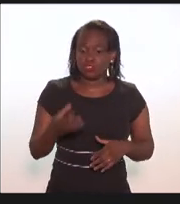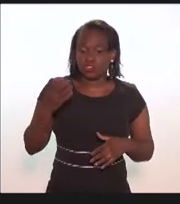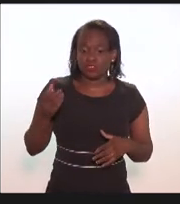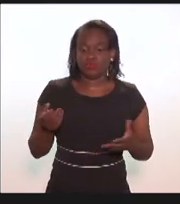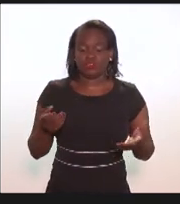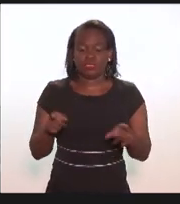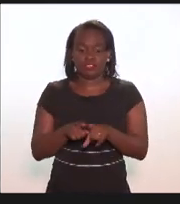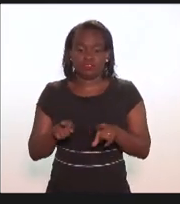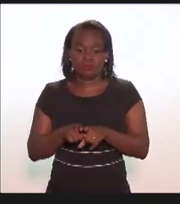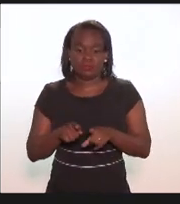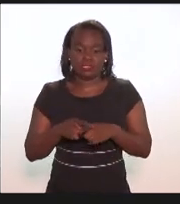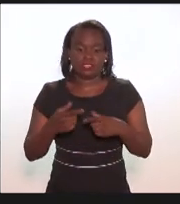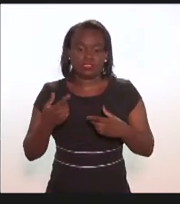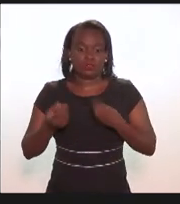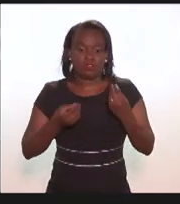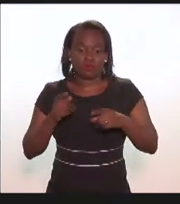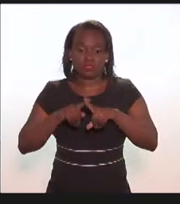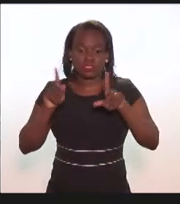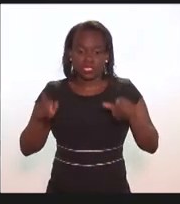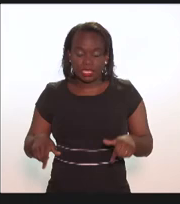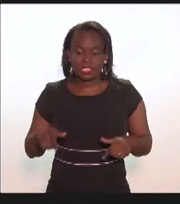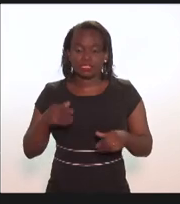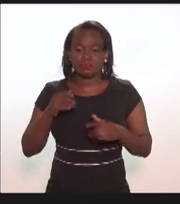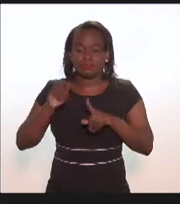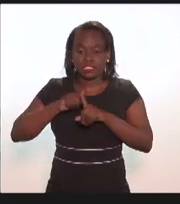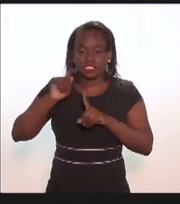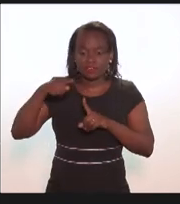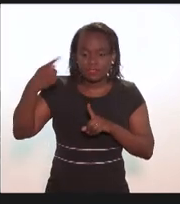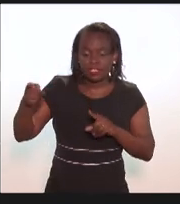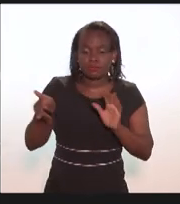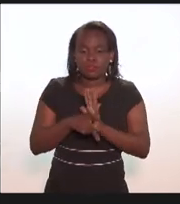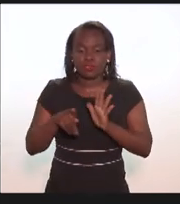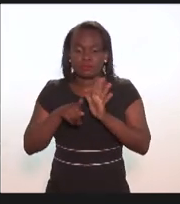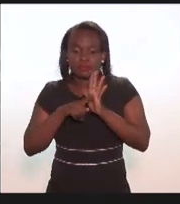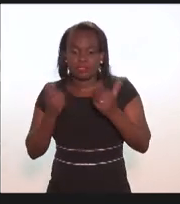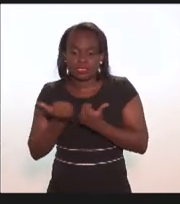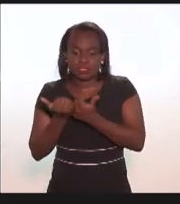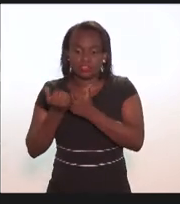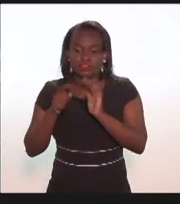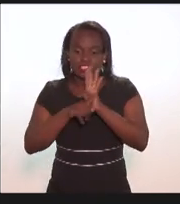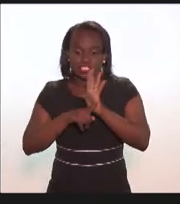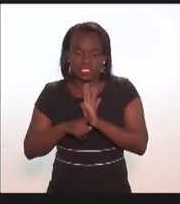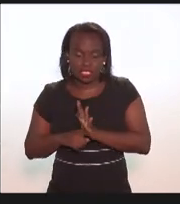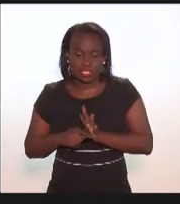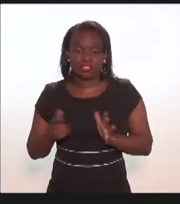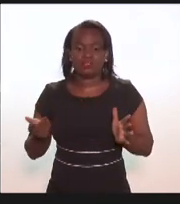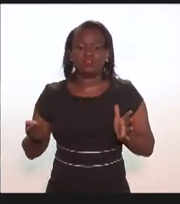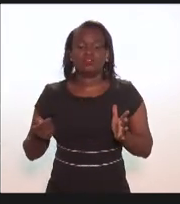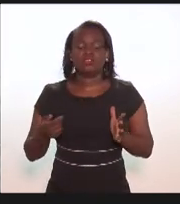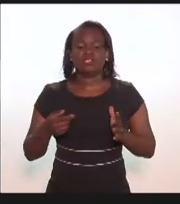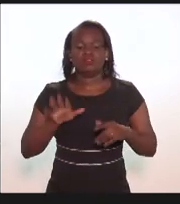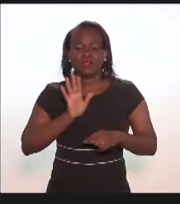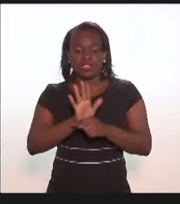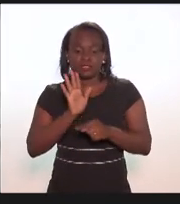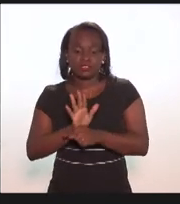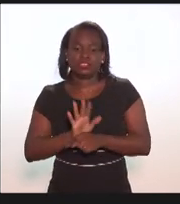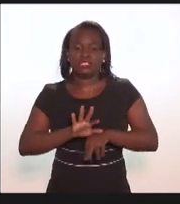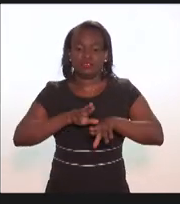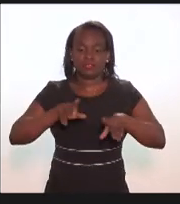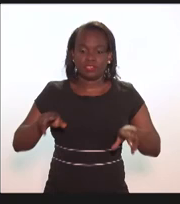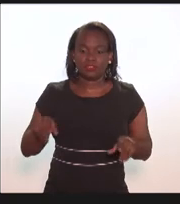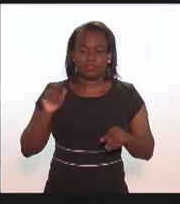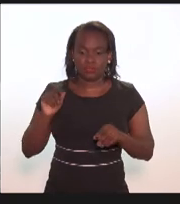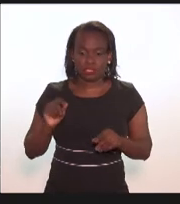Chambriar como funcionária a partir do mês que vem da assessoria fiscal, e ela vai estar nos ajudando, seja